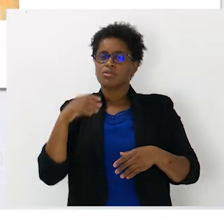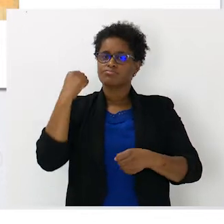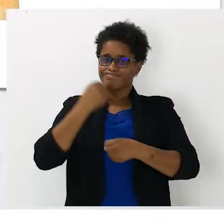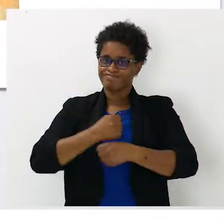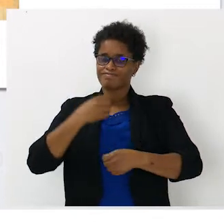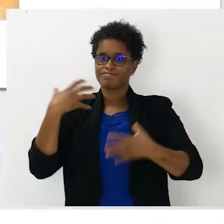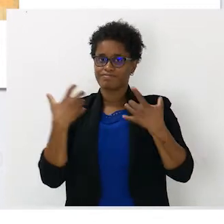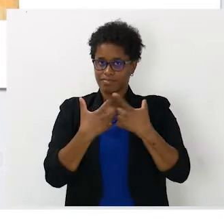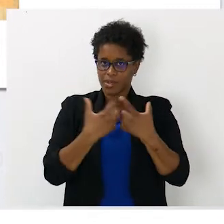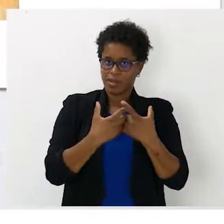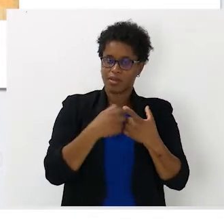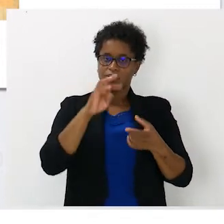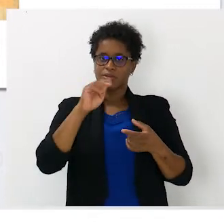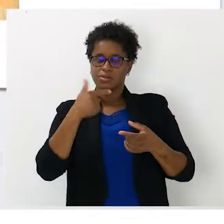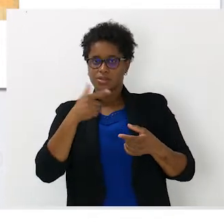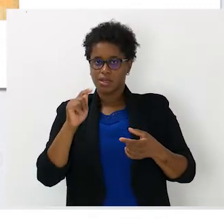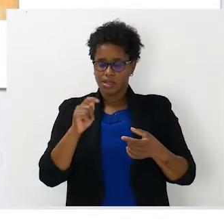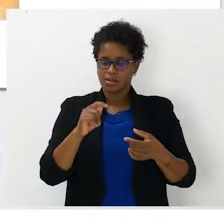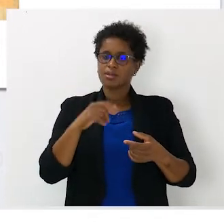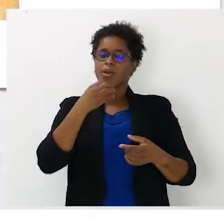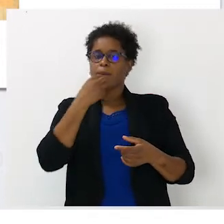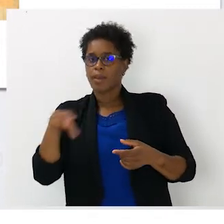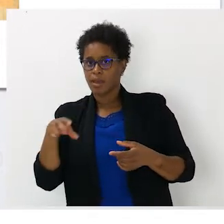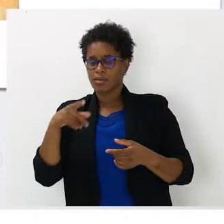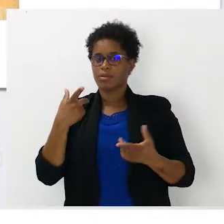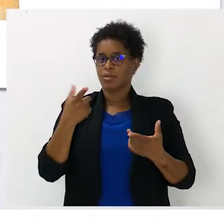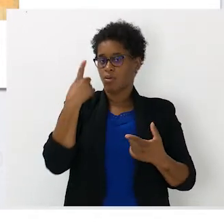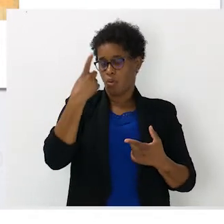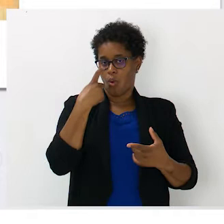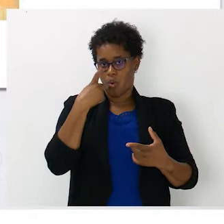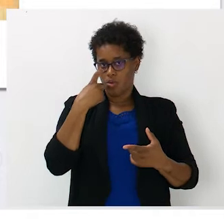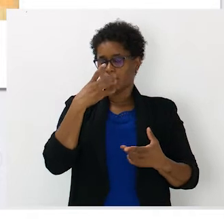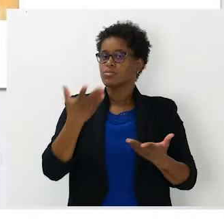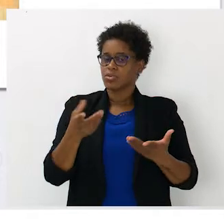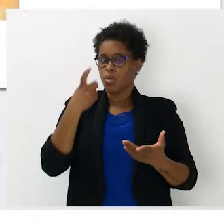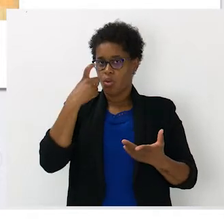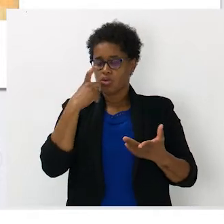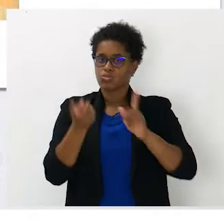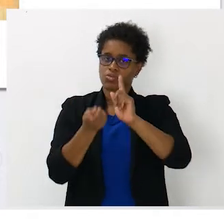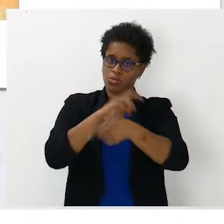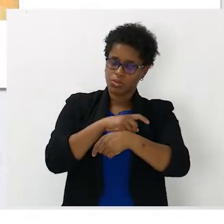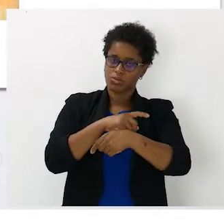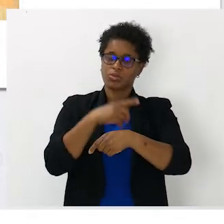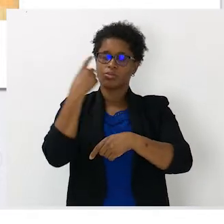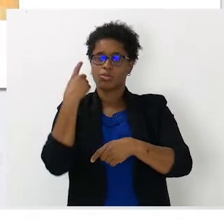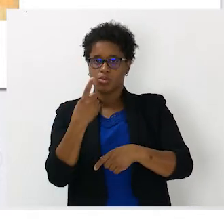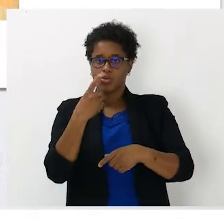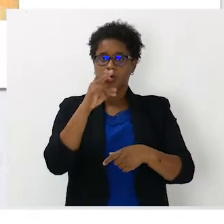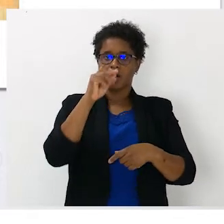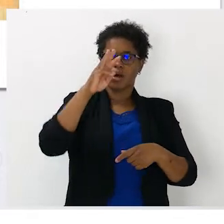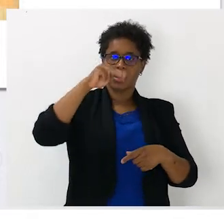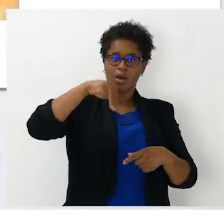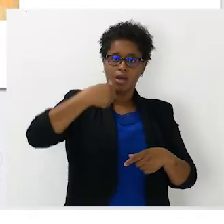Sete, perdeu um dos olhos, sendo então seus olhos substituídos por um